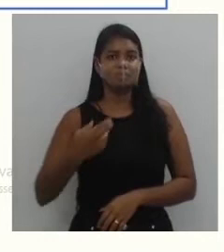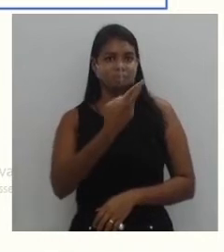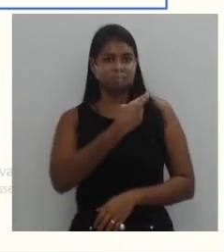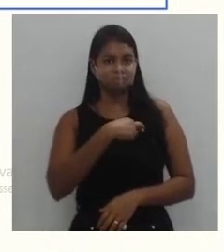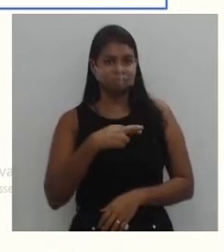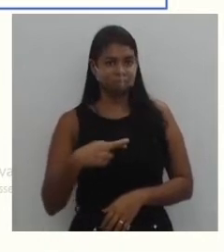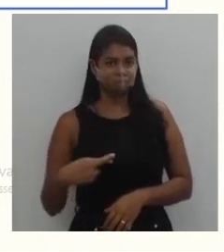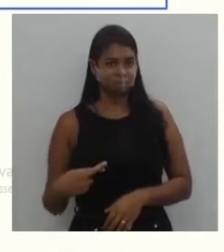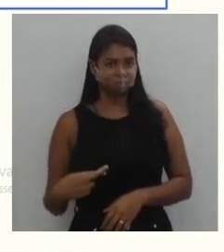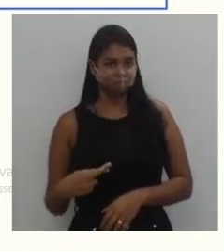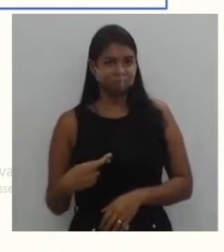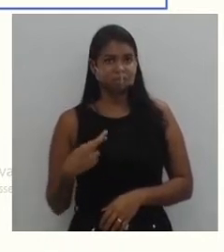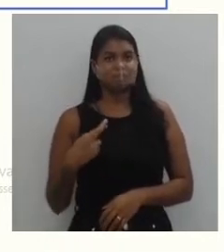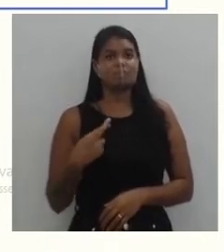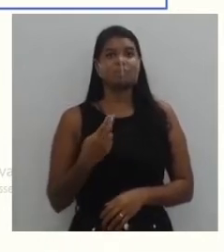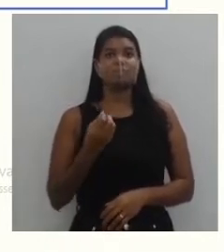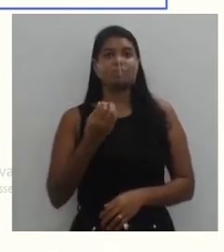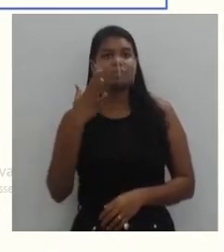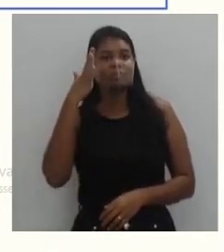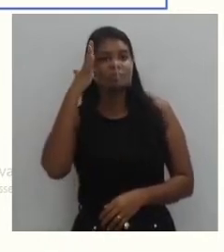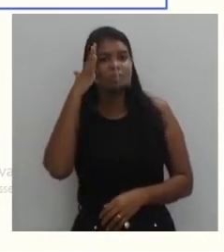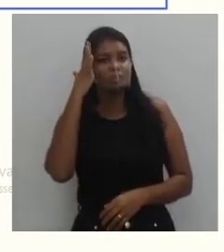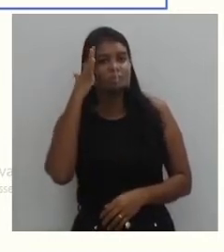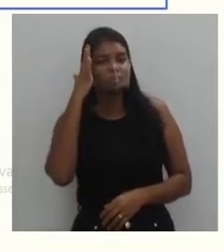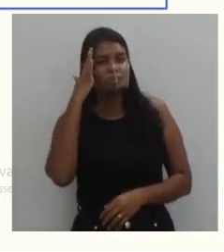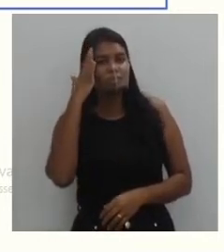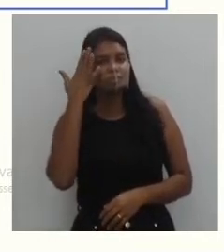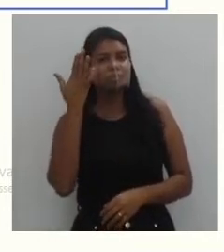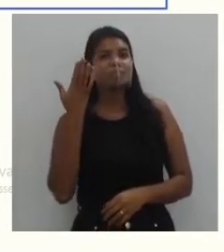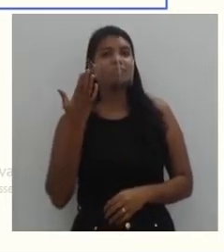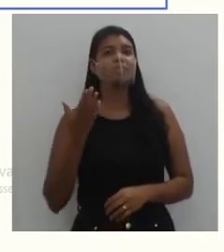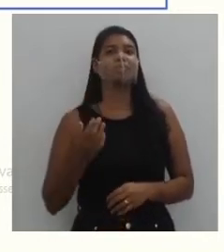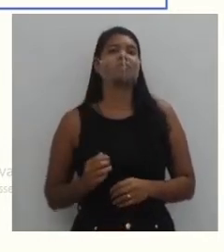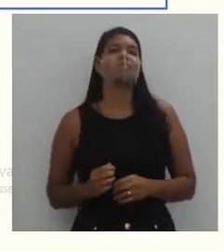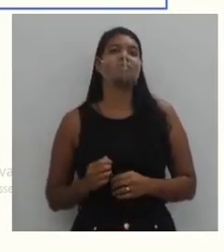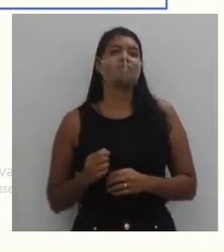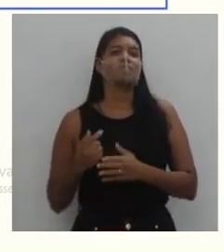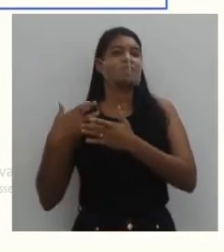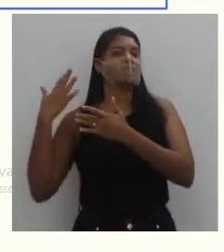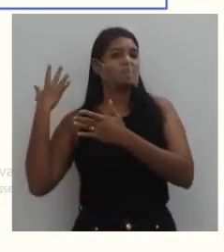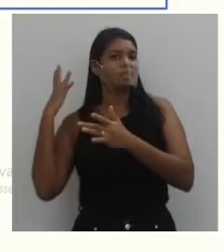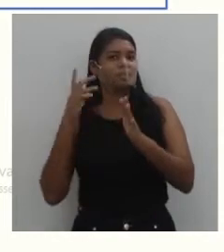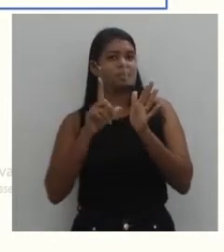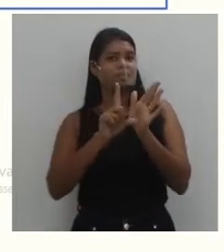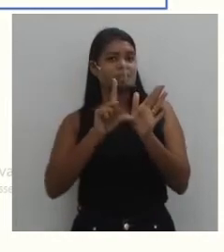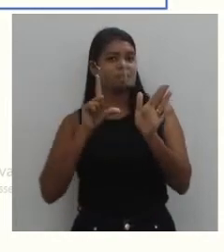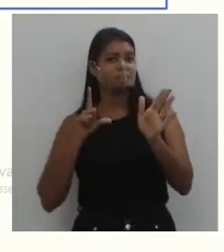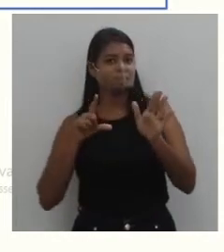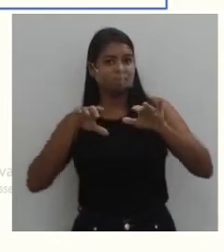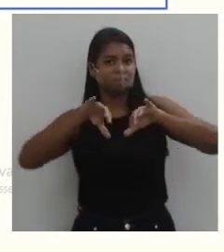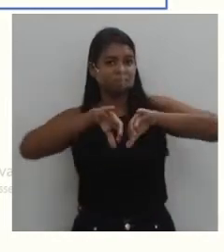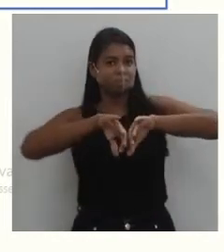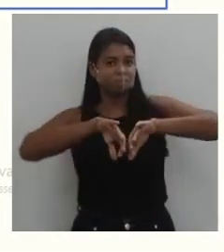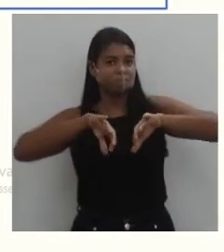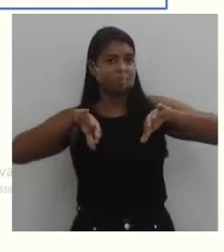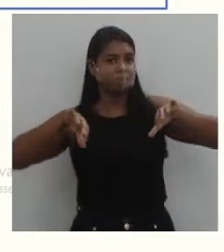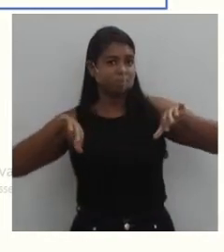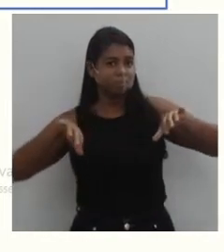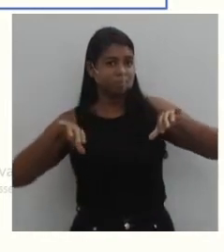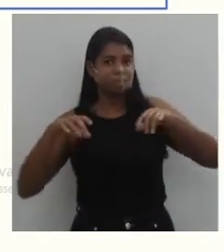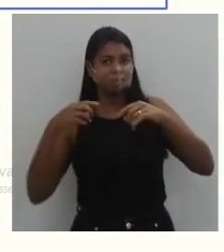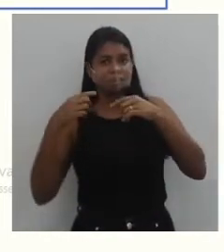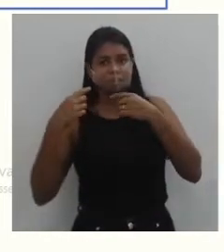a religião. É bom salientar que esta charge circulou antes da separação. É